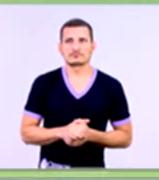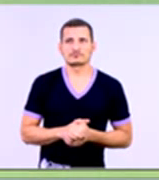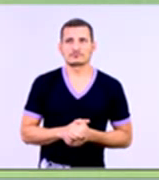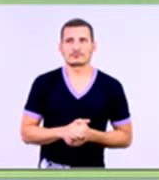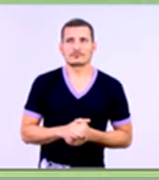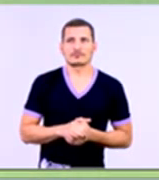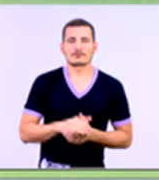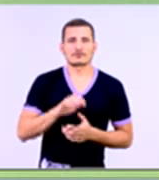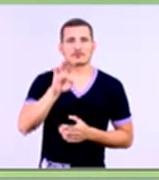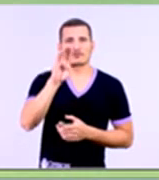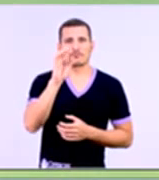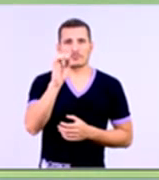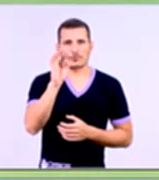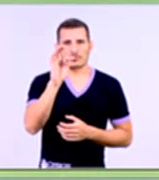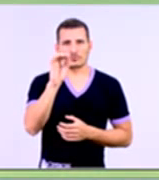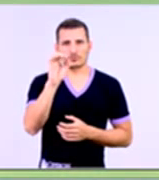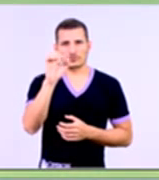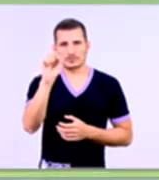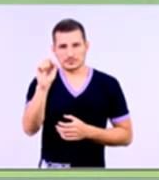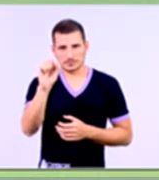Links e botões.